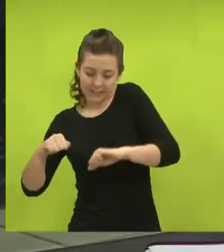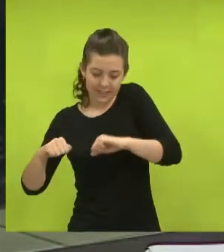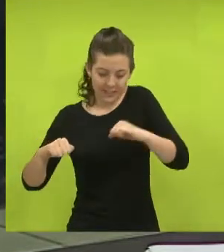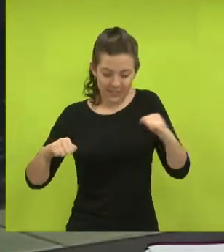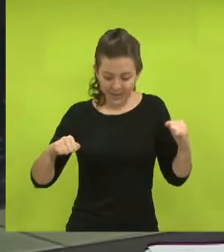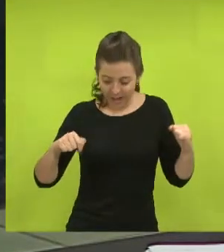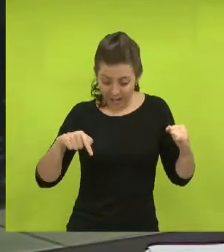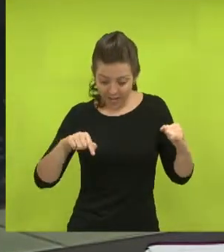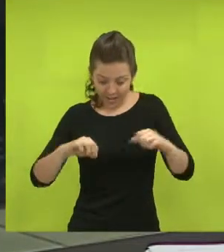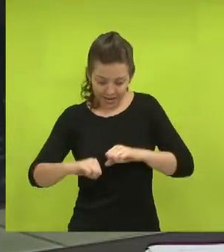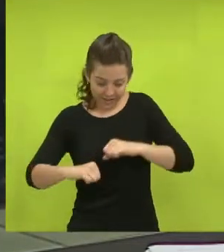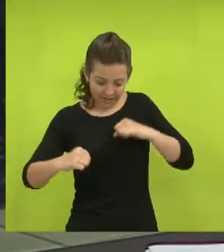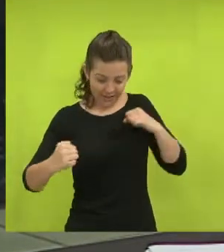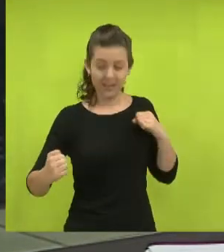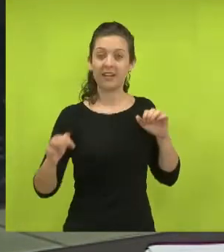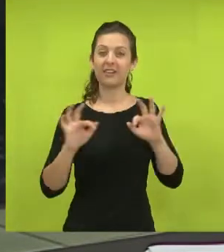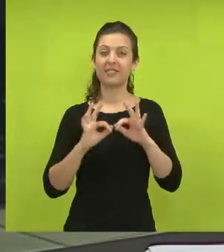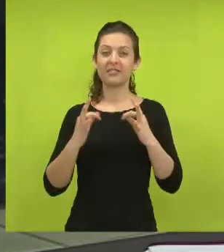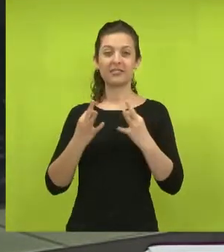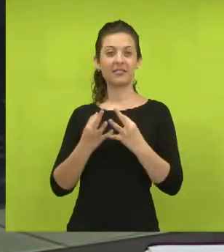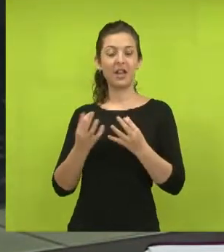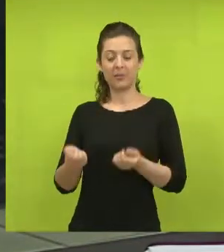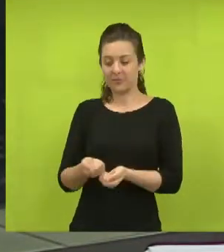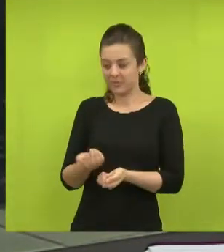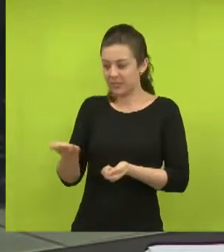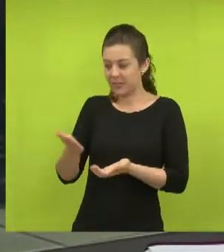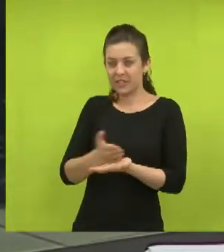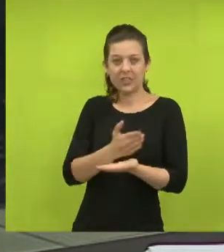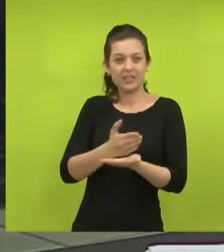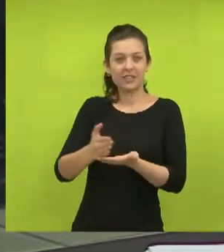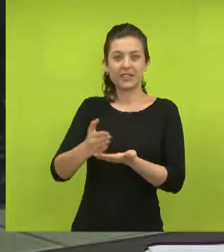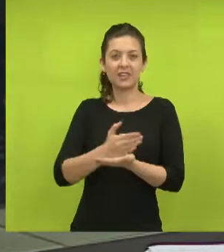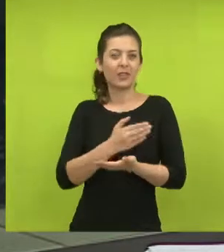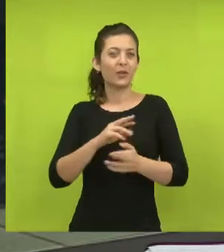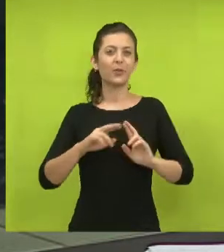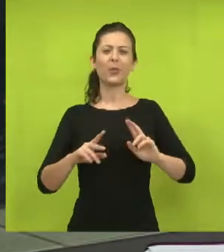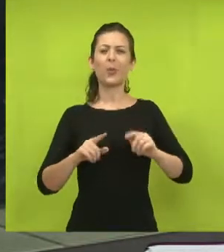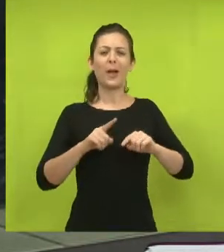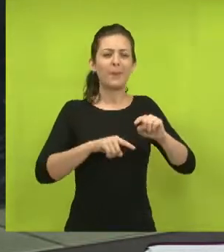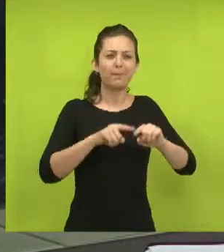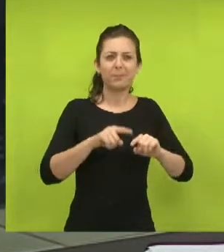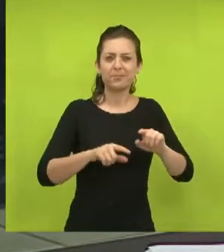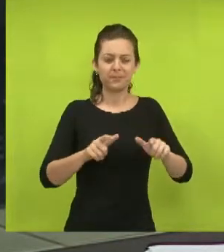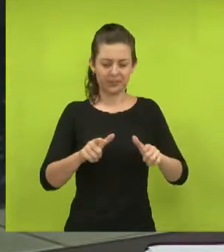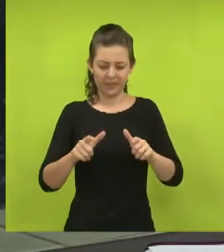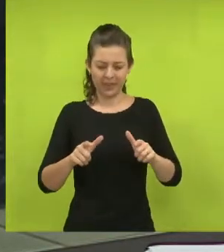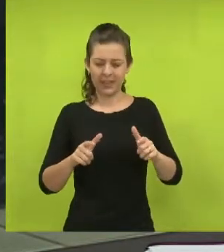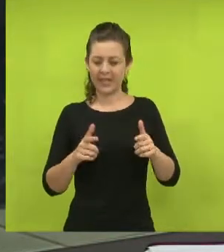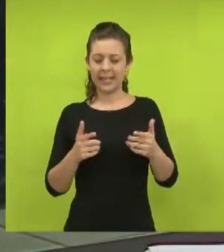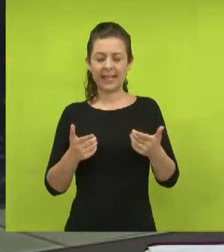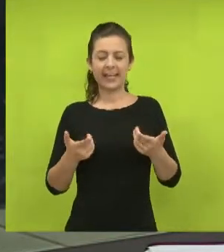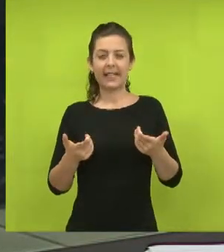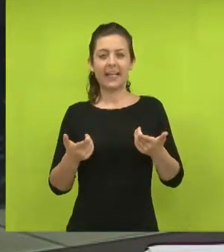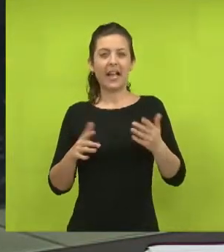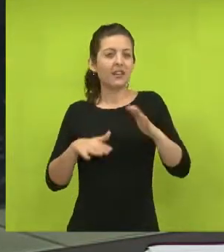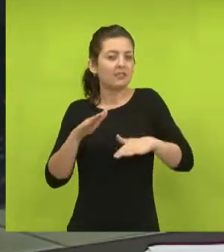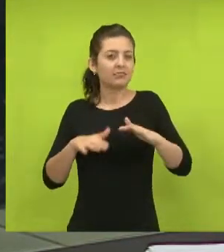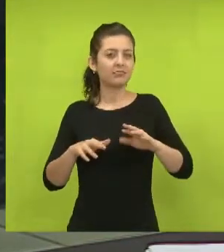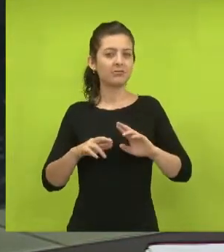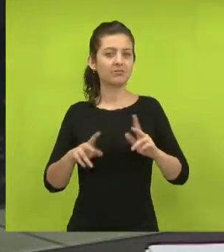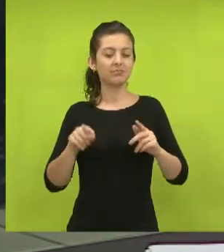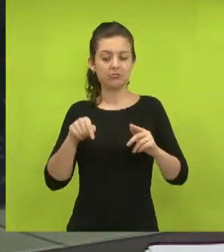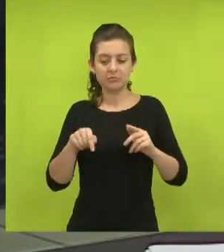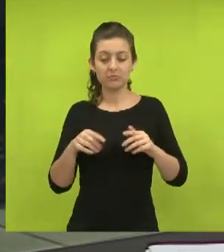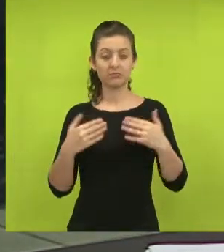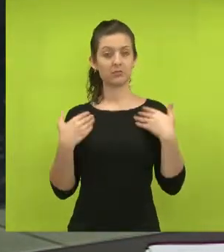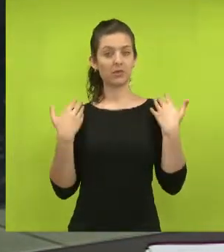família, compartilhar. Às vezes, não é tanto o significado do produto, Lucimar, né? Às vezes, não é aquilo, mas